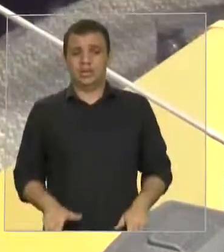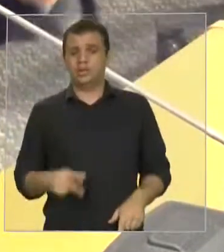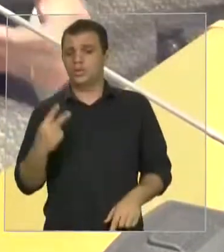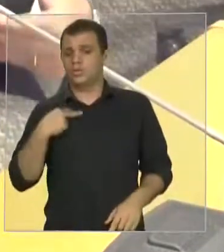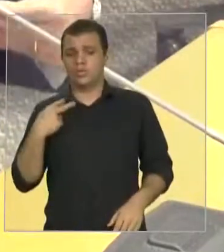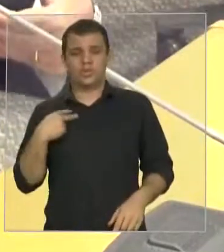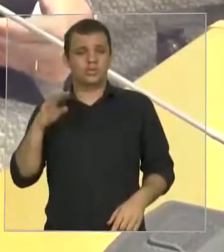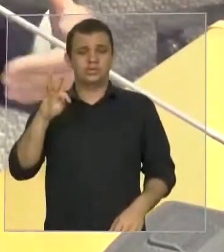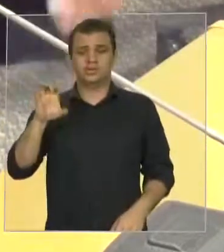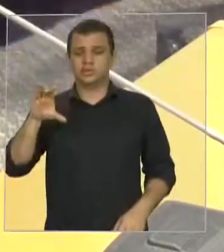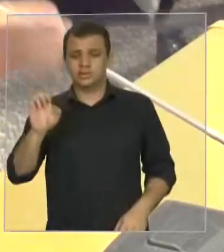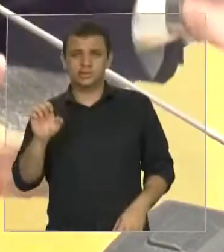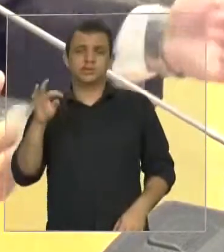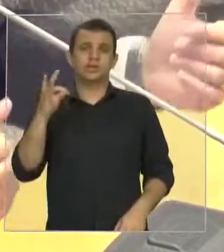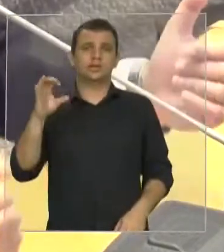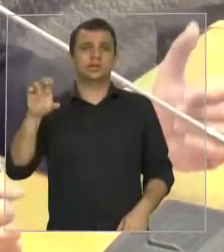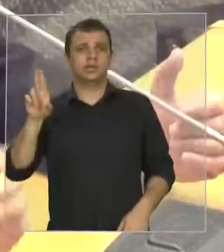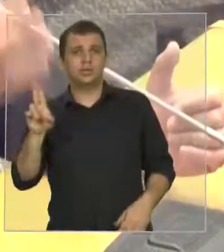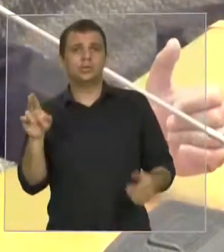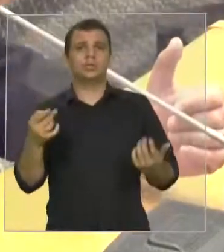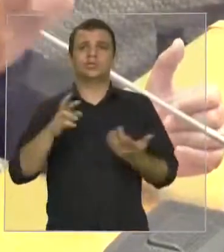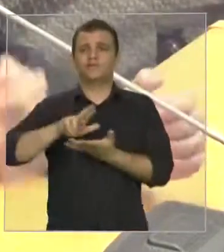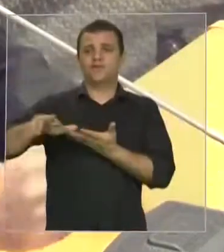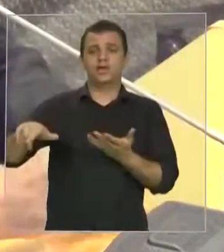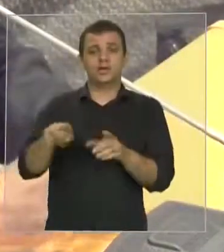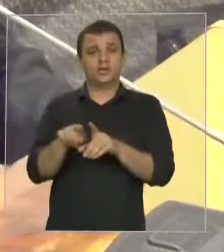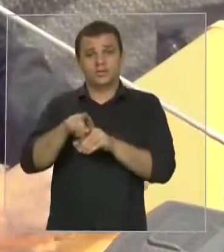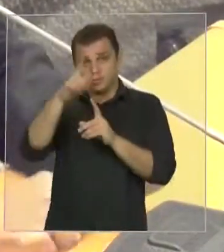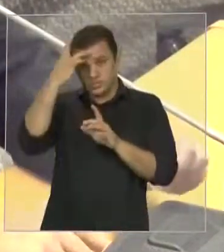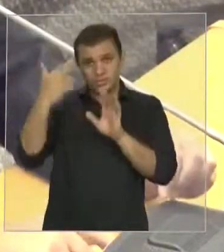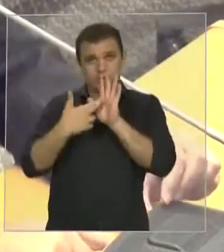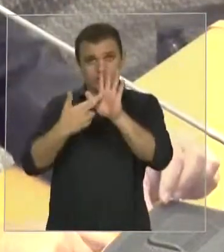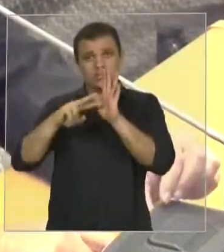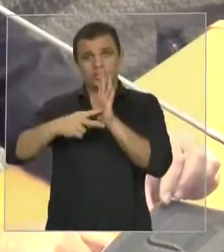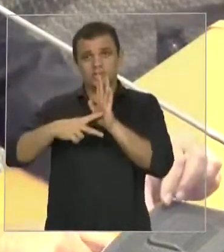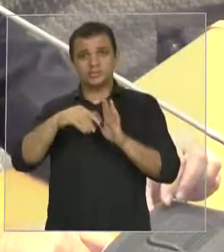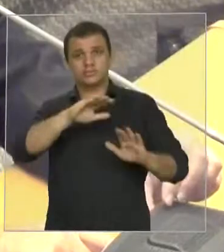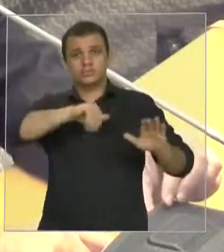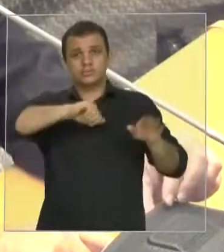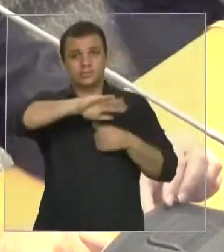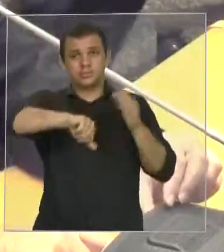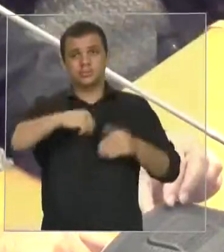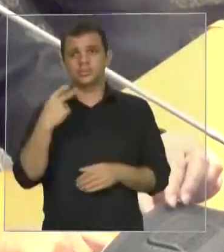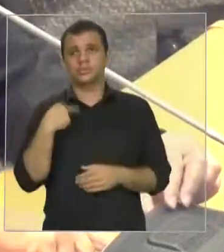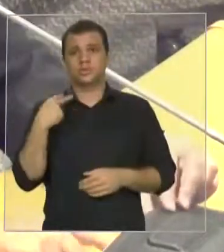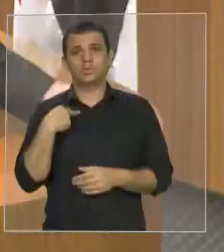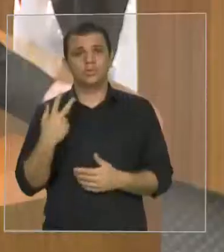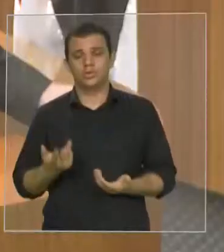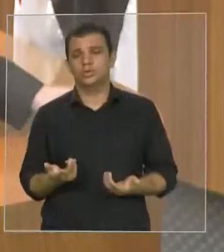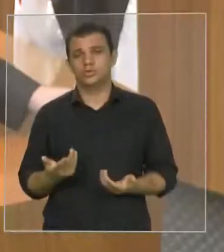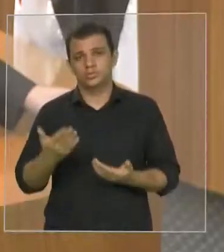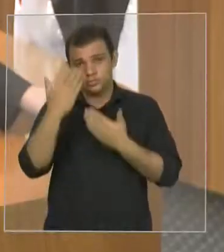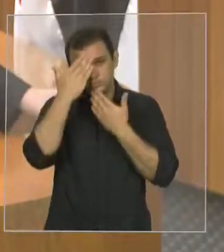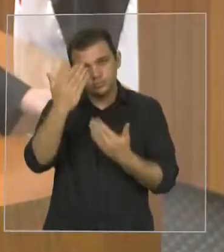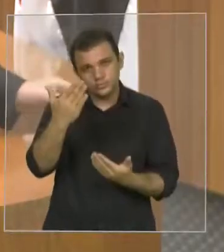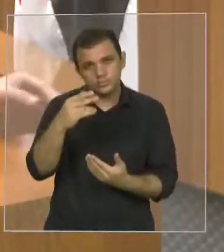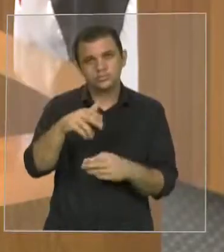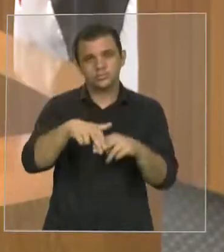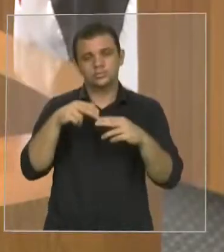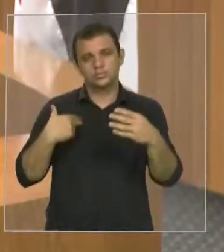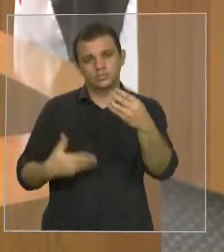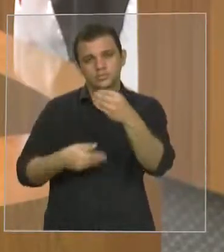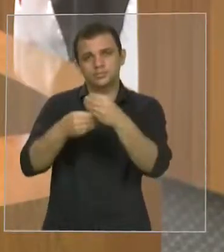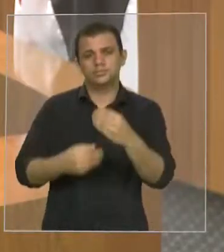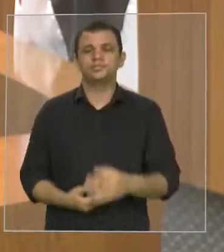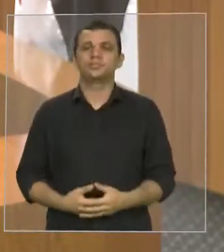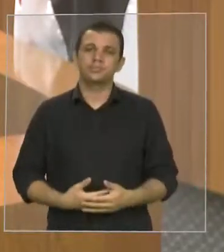dos próprios interessados, que são os funcionários públicos. Eu parabenizo Vossa Excelência pelo pronunciamento e pela oportunidade de fazê-lo. Agradeço, deputado Max Barros. Concedo uma